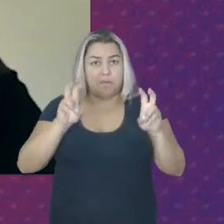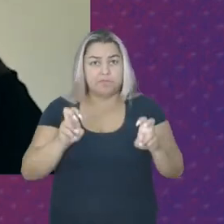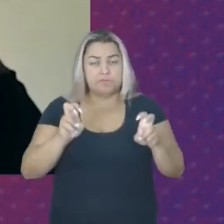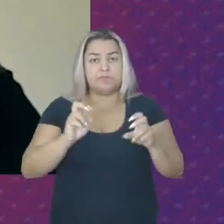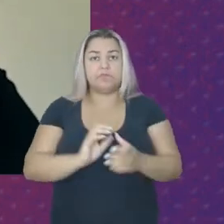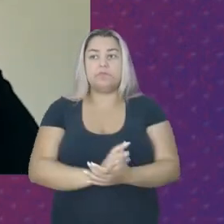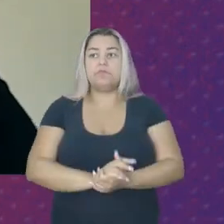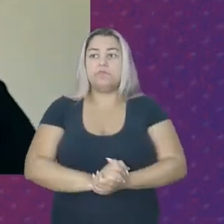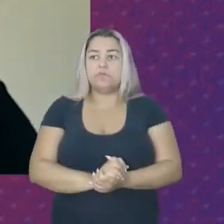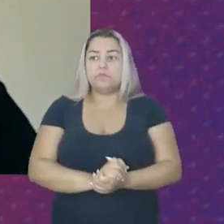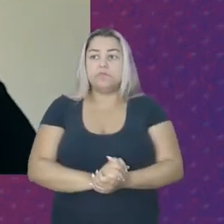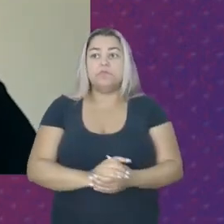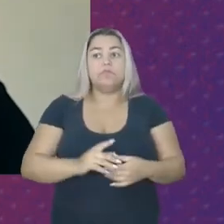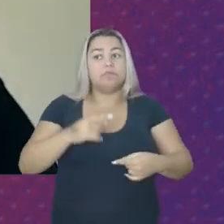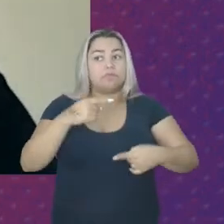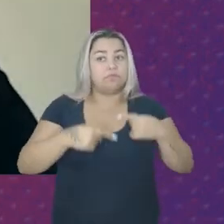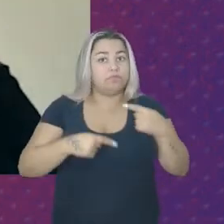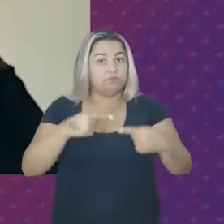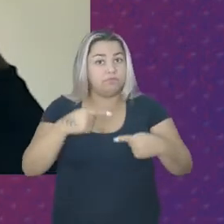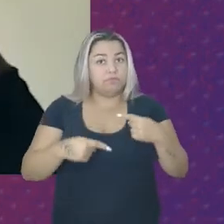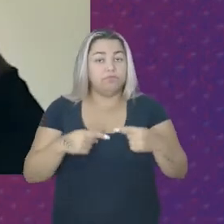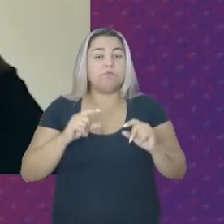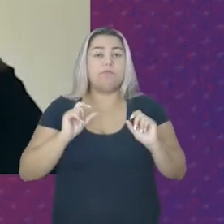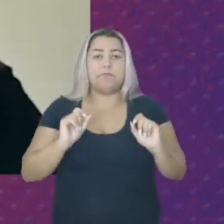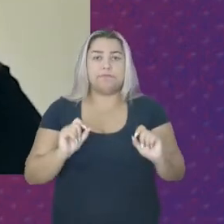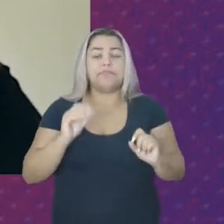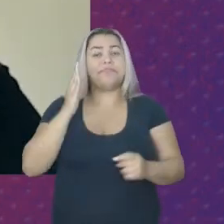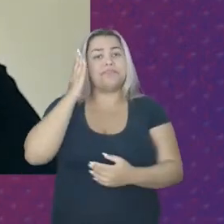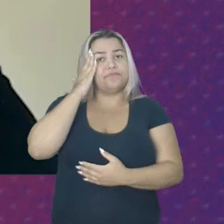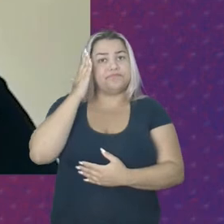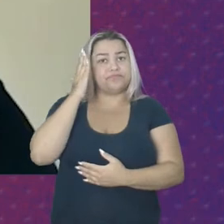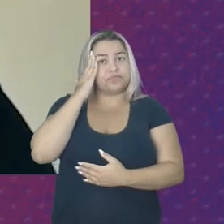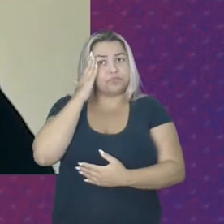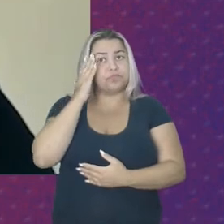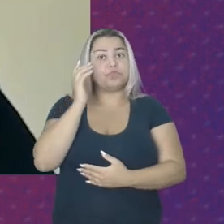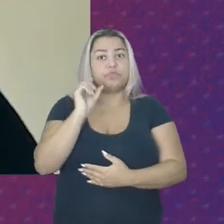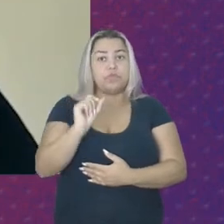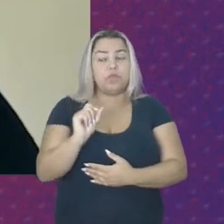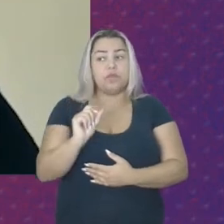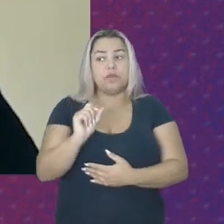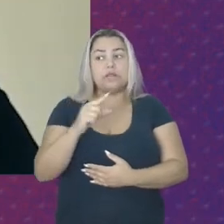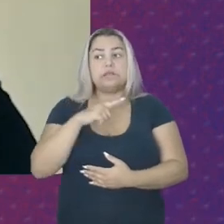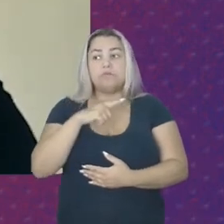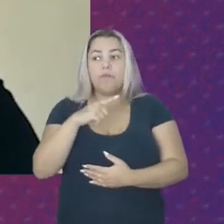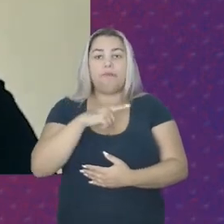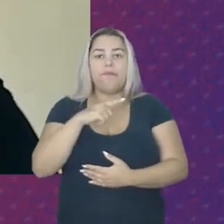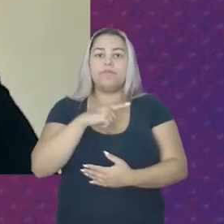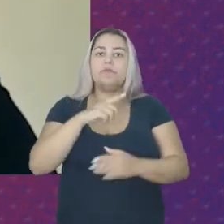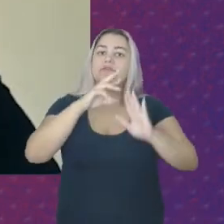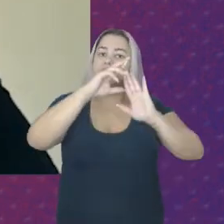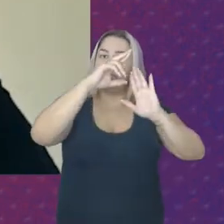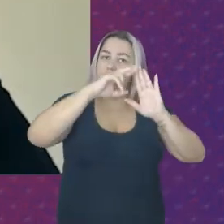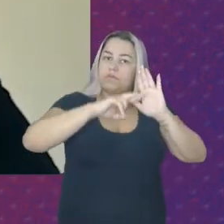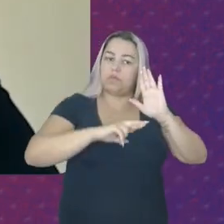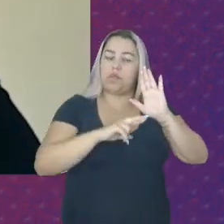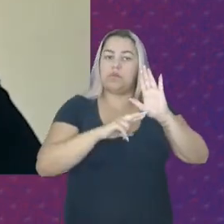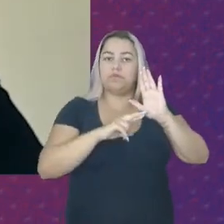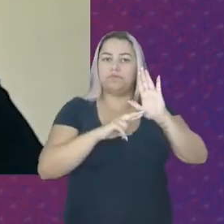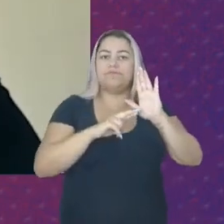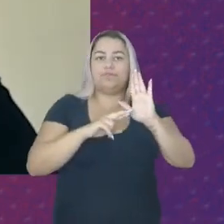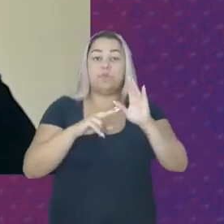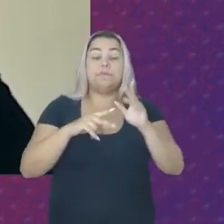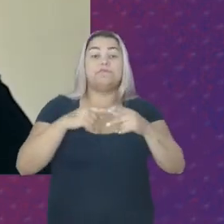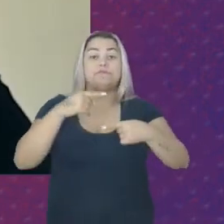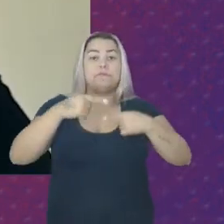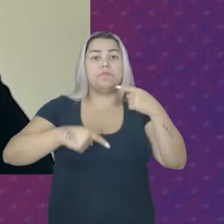conteúdo político para suas redes. Sabendo que hoje as redes, elas têm uma certa regra sobre os conteúdos políticos,